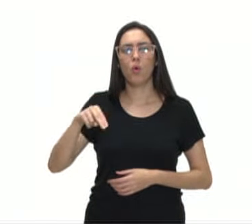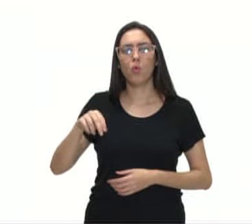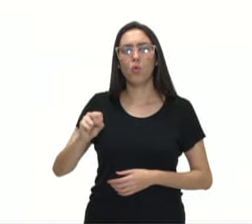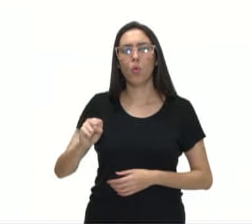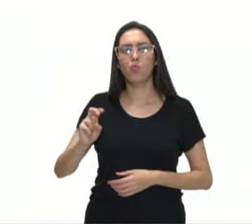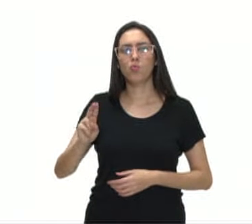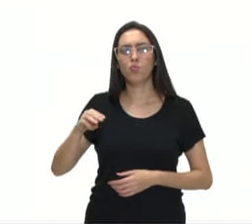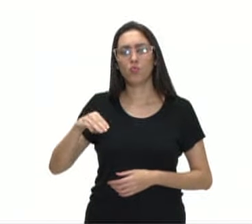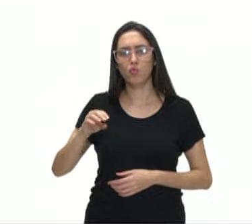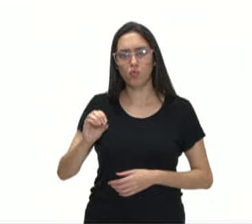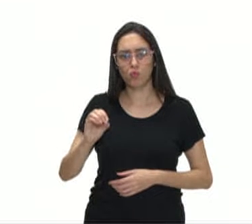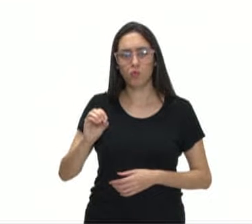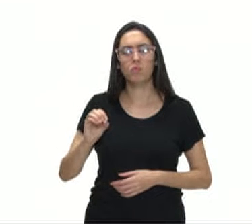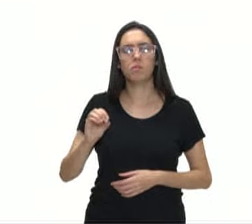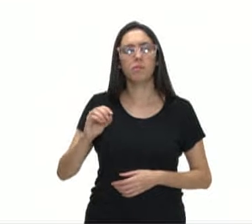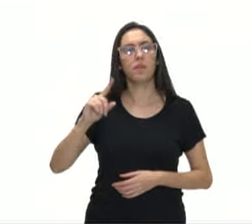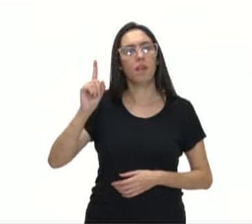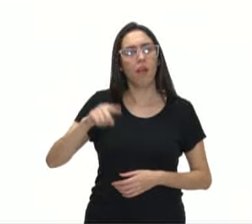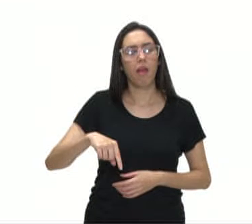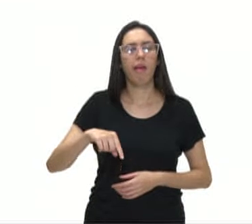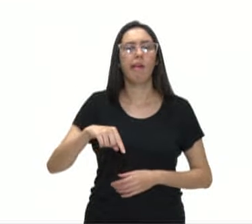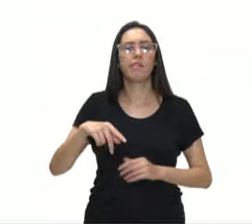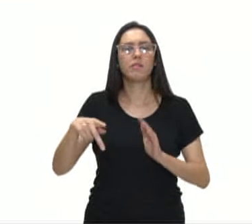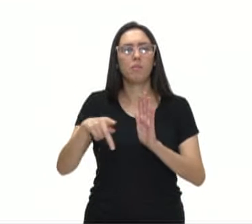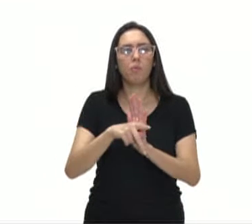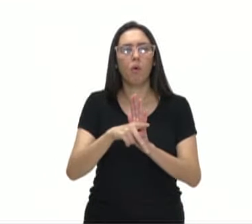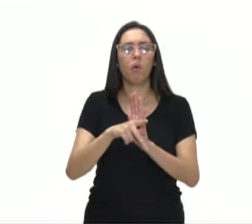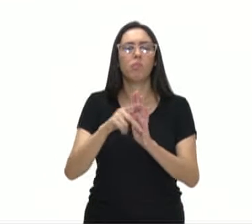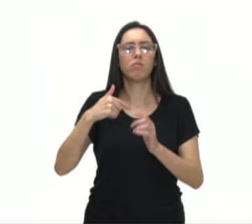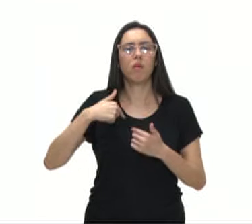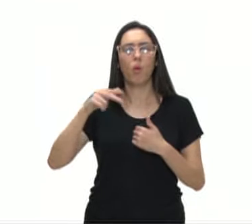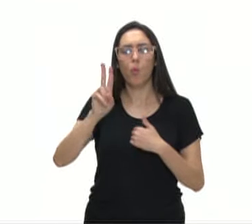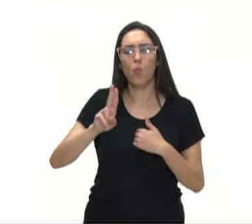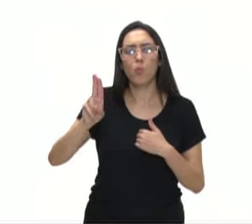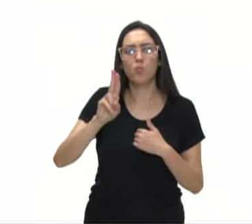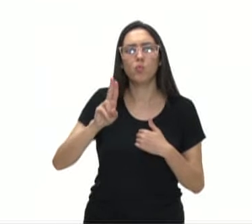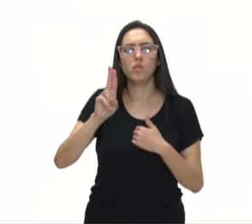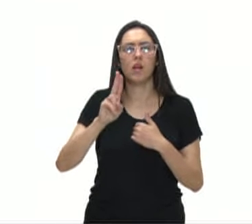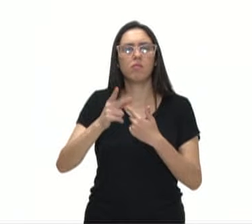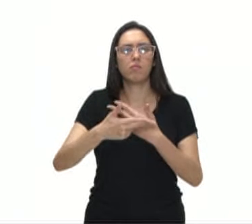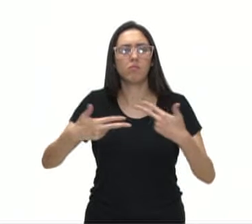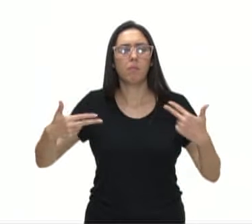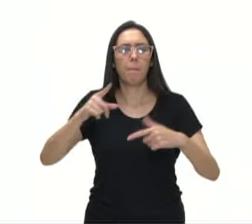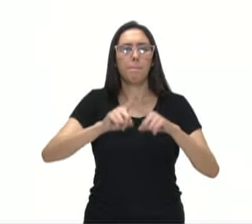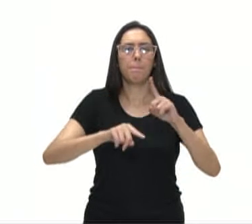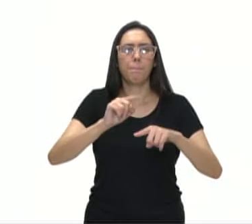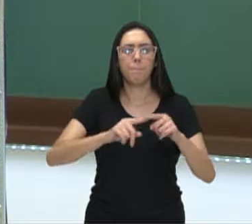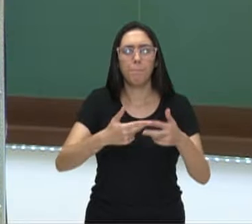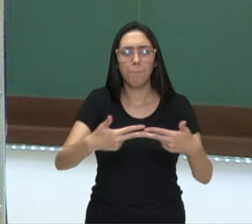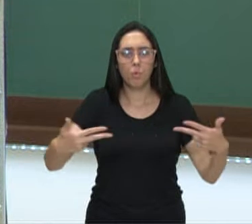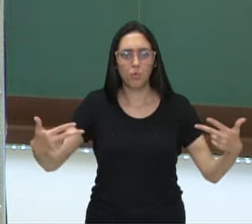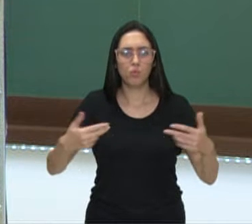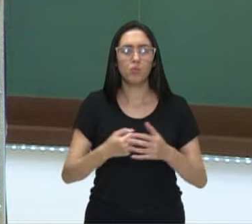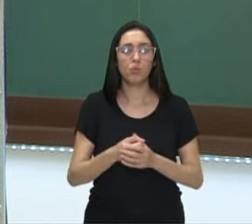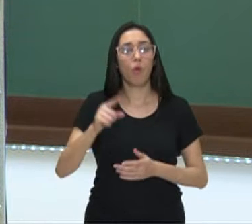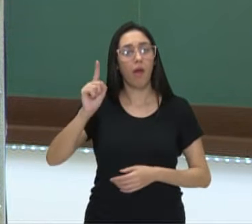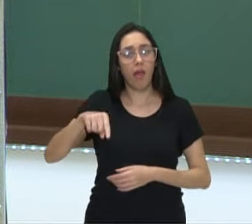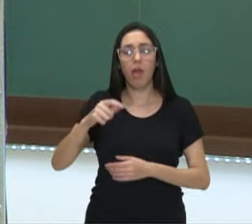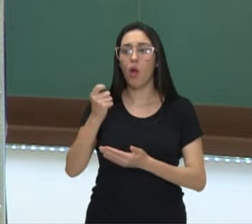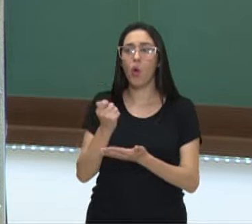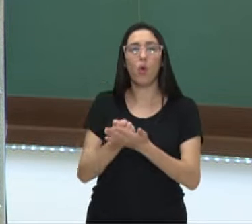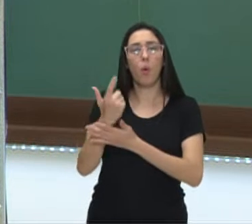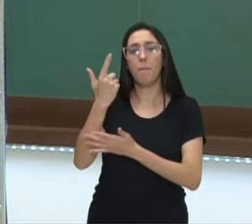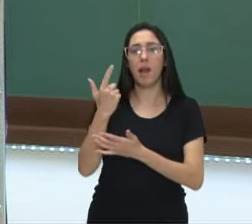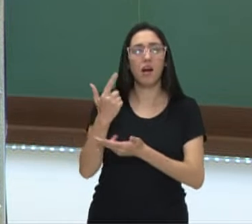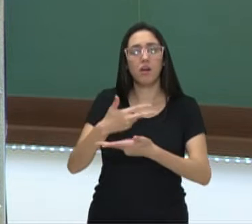onde é a função da vida econômica que consiste na utilização direta das riquezas produzidas. É o ato de